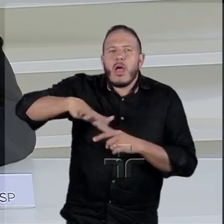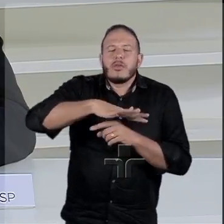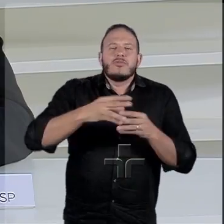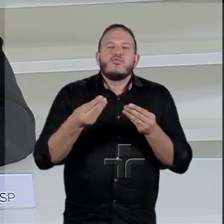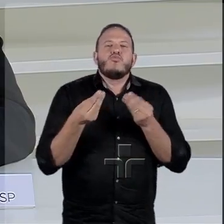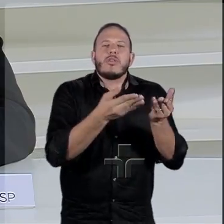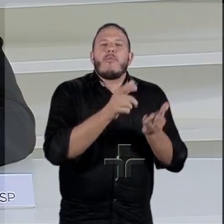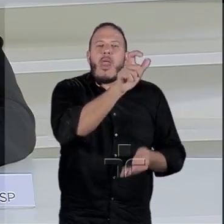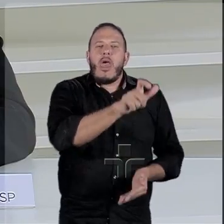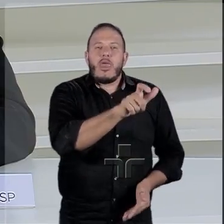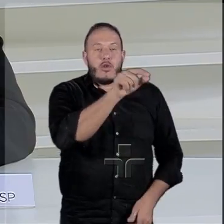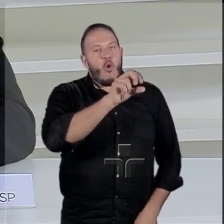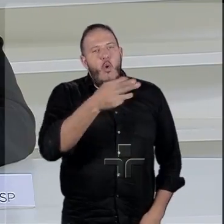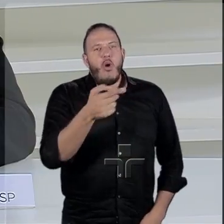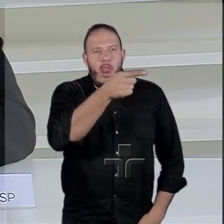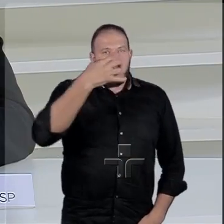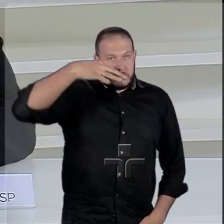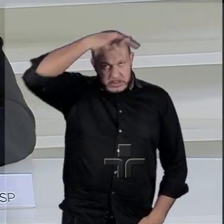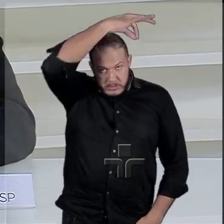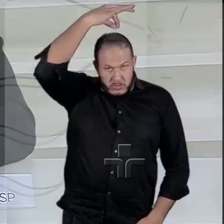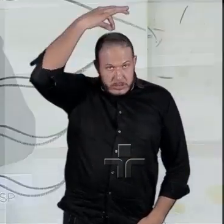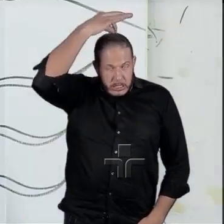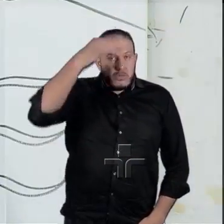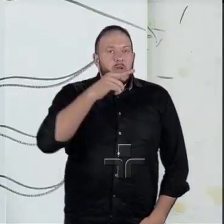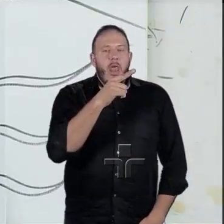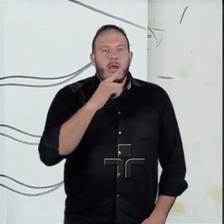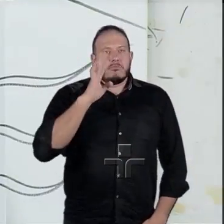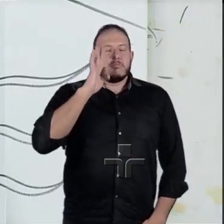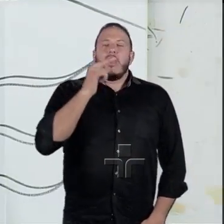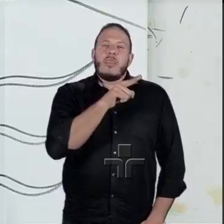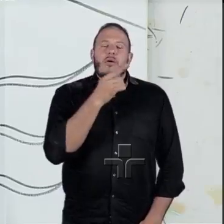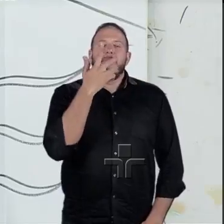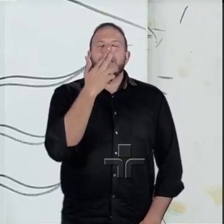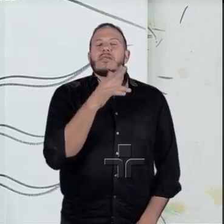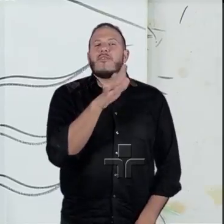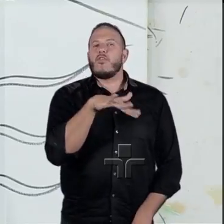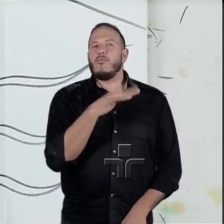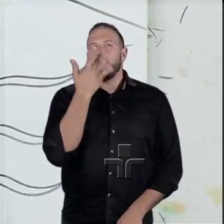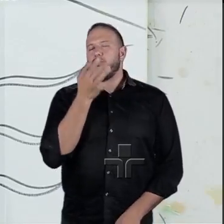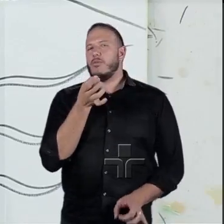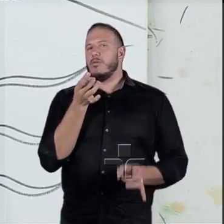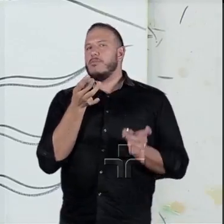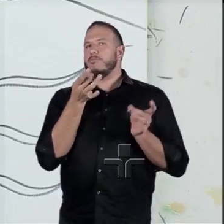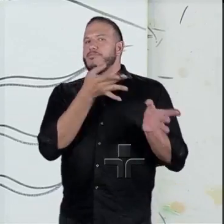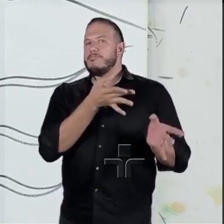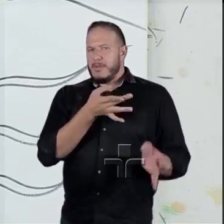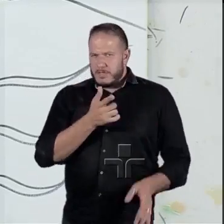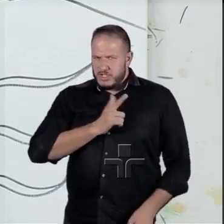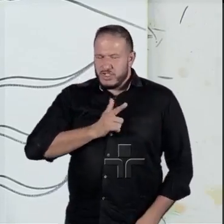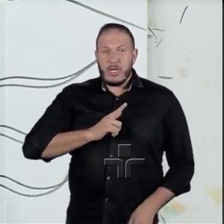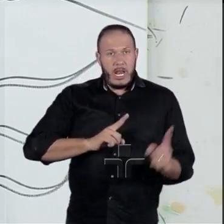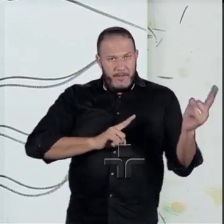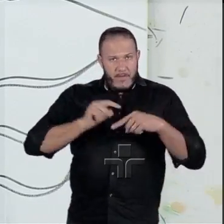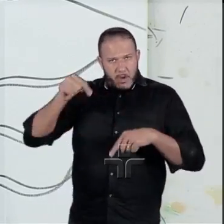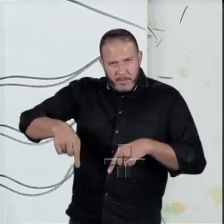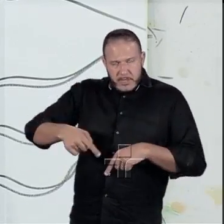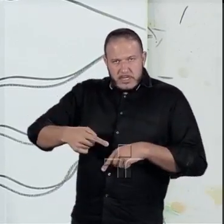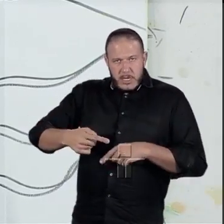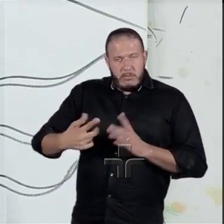Estado do Espírito Santo a devida atenção. Ele ficou abandonado, tinha vindo fazer uma cirurgia